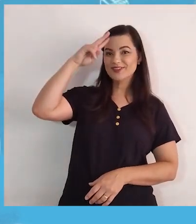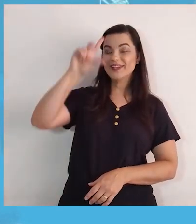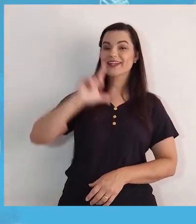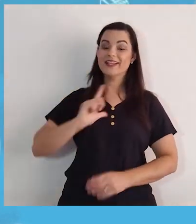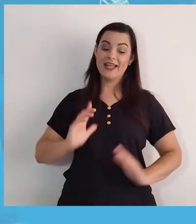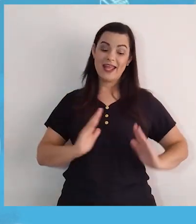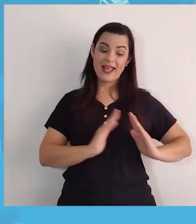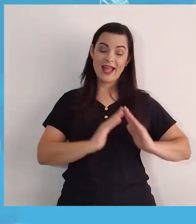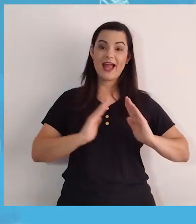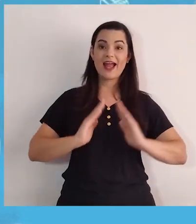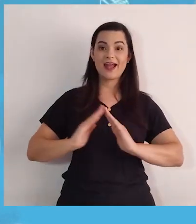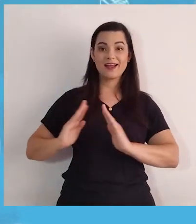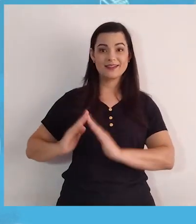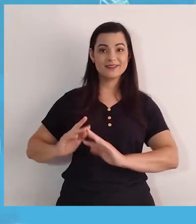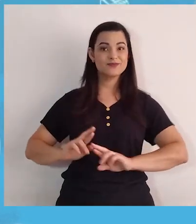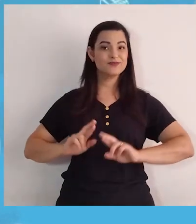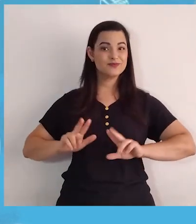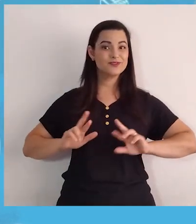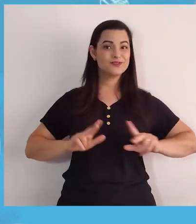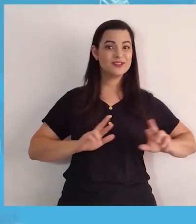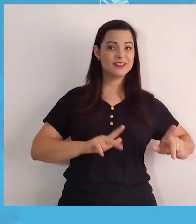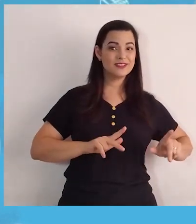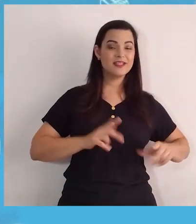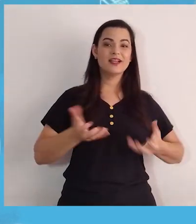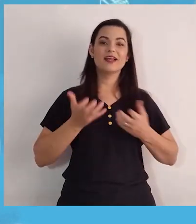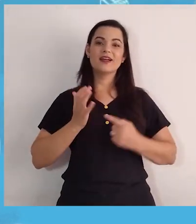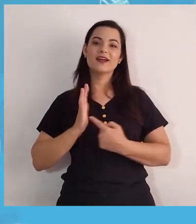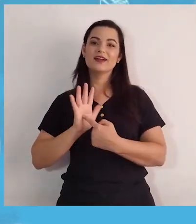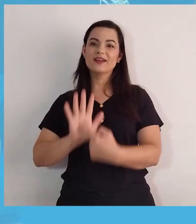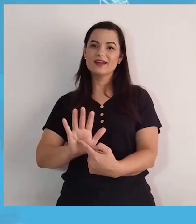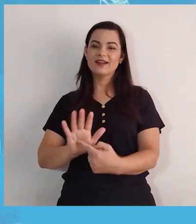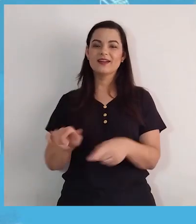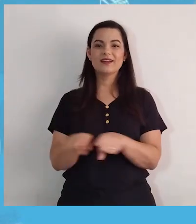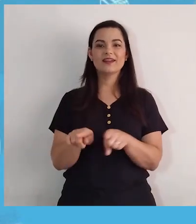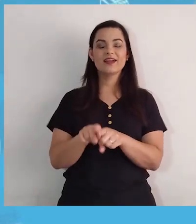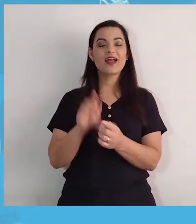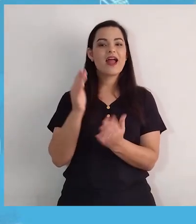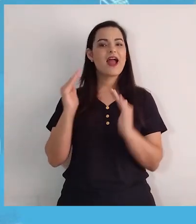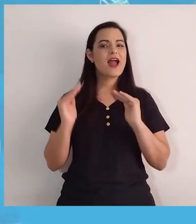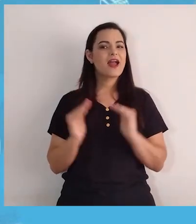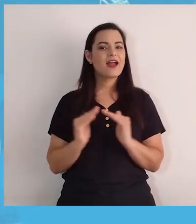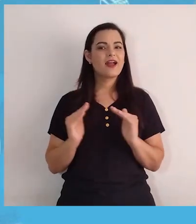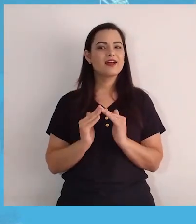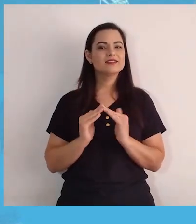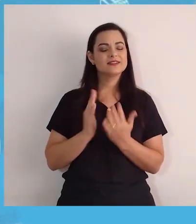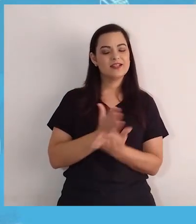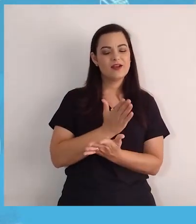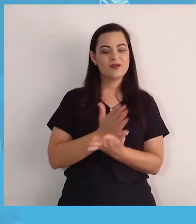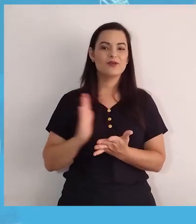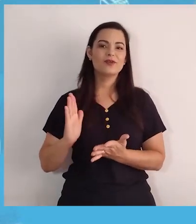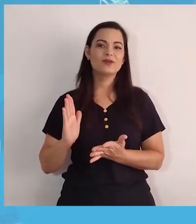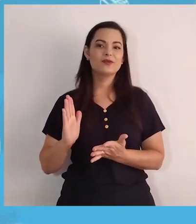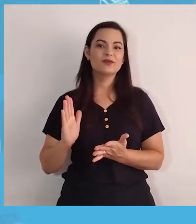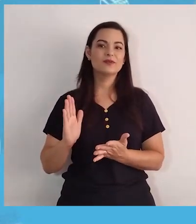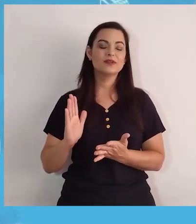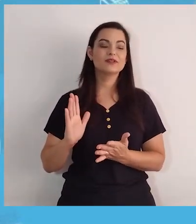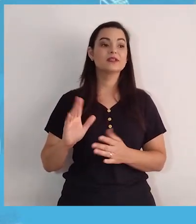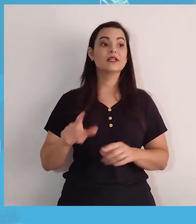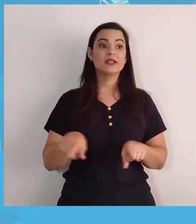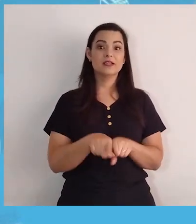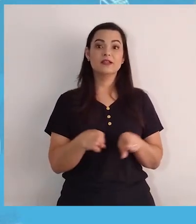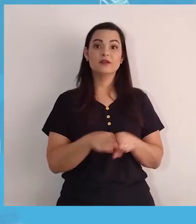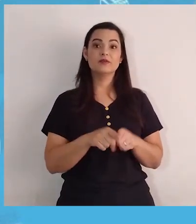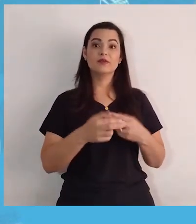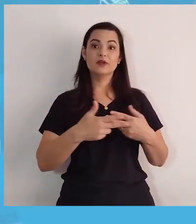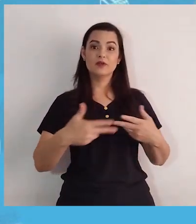casas diferentes, eu quero mostrar para vocês algumas casas, algumas propriedades e algumas